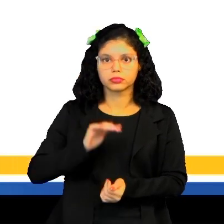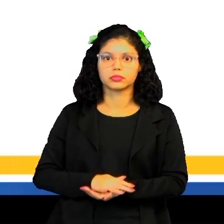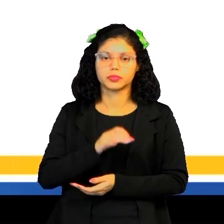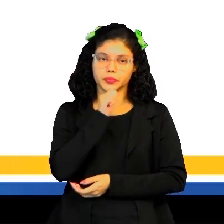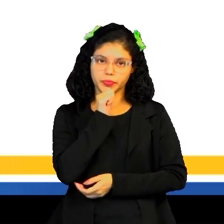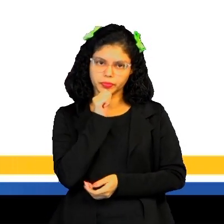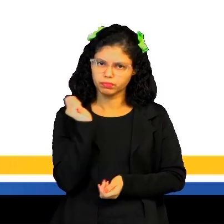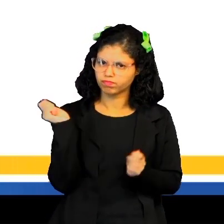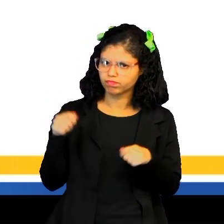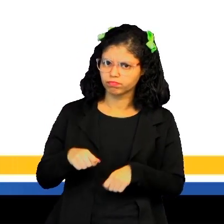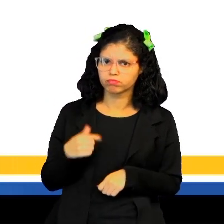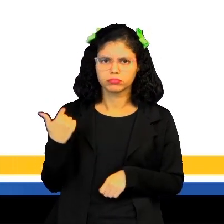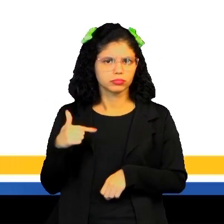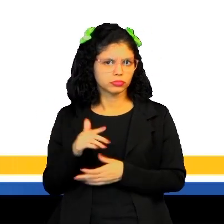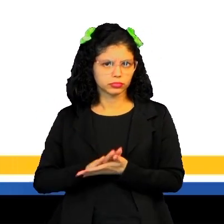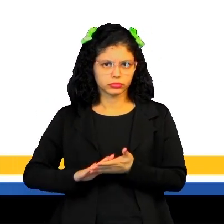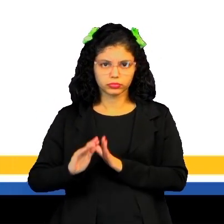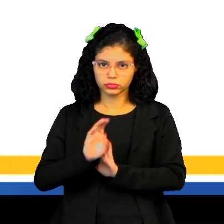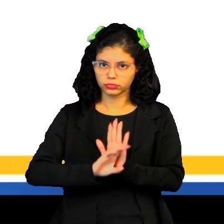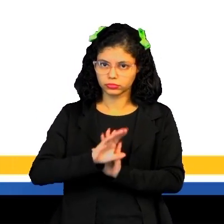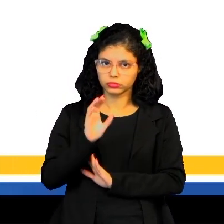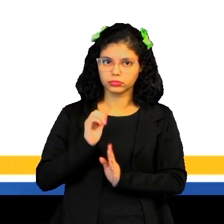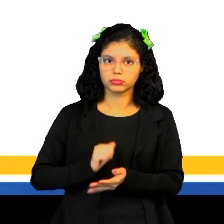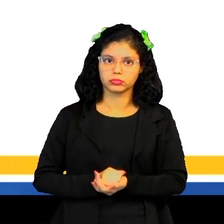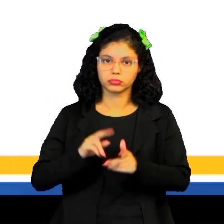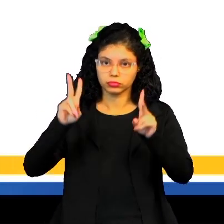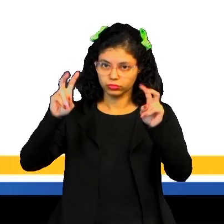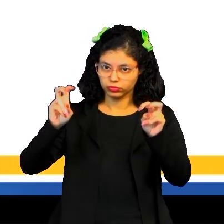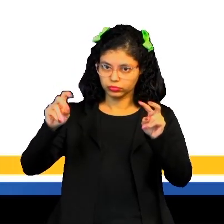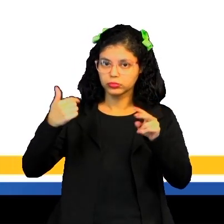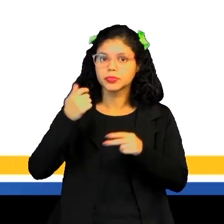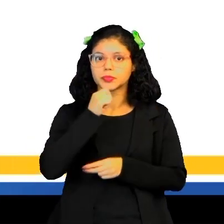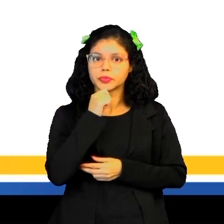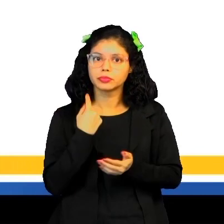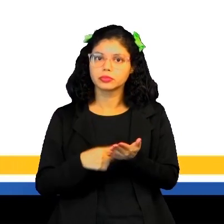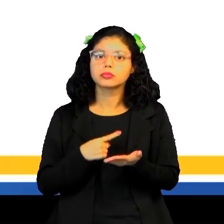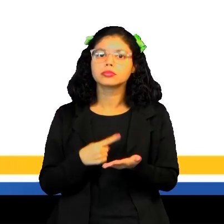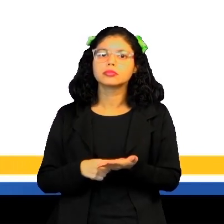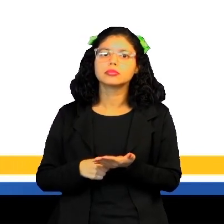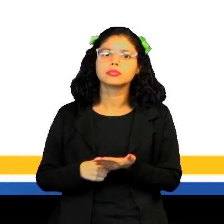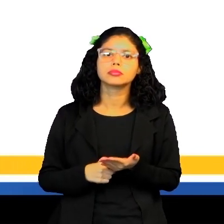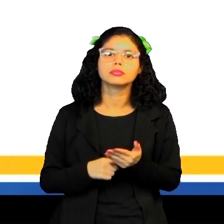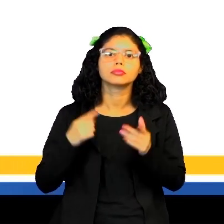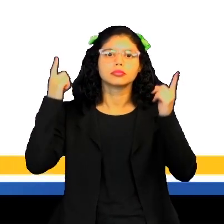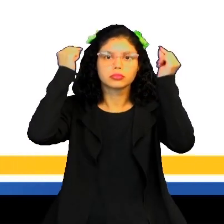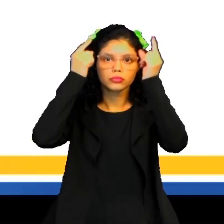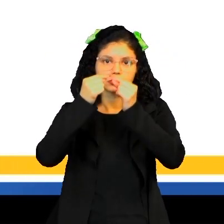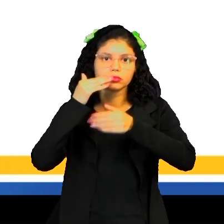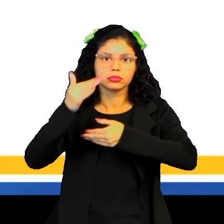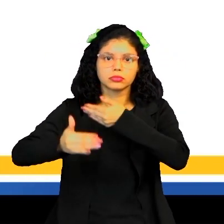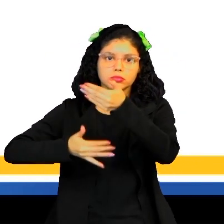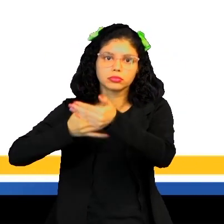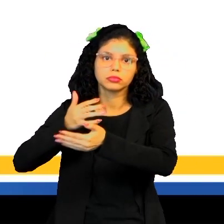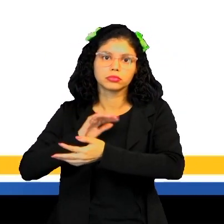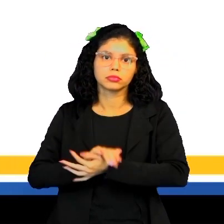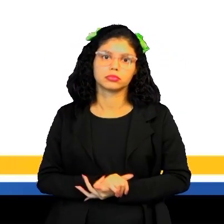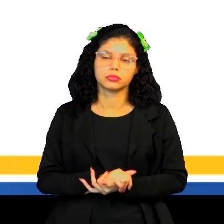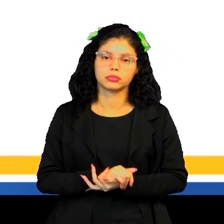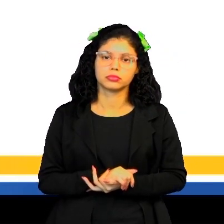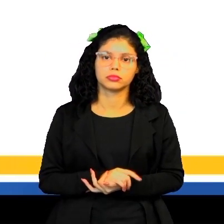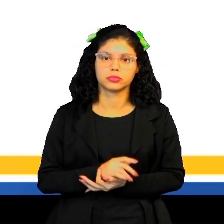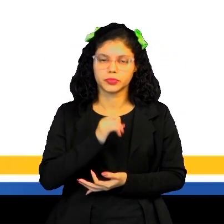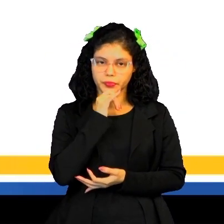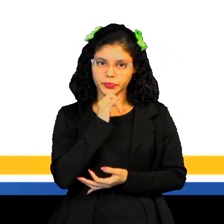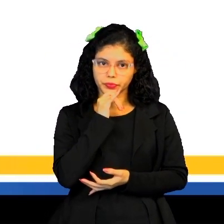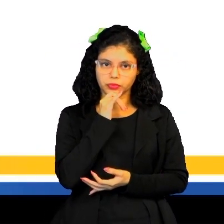é impossível conceber o conceito, acerca desse tema sem considerar a primazia grega, do desenvolvimento. A gente